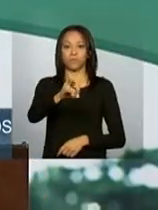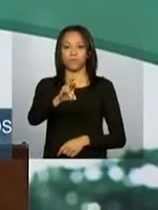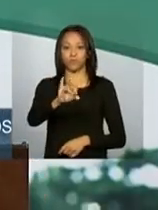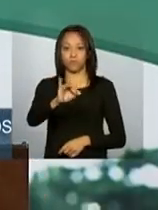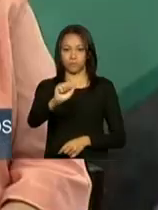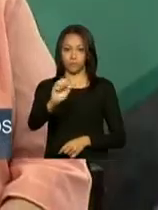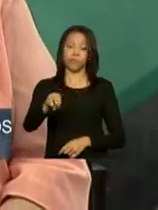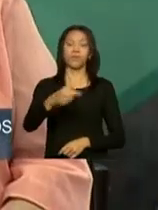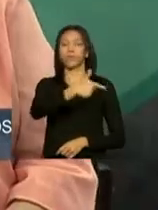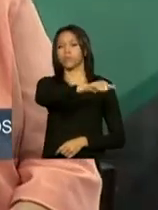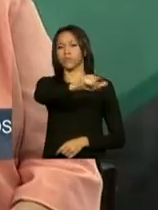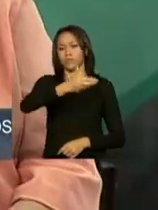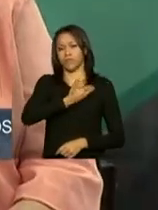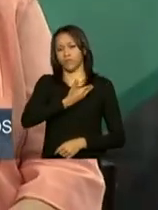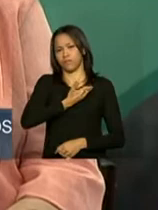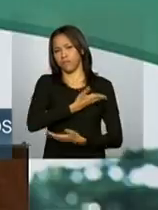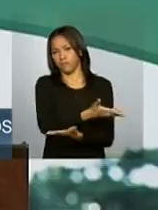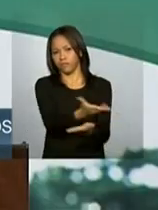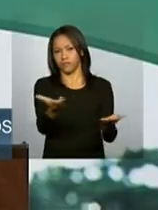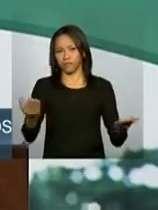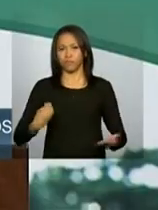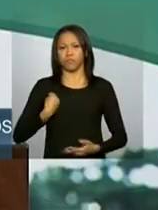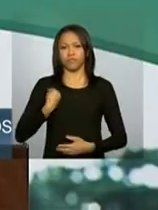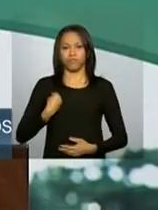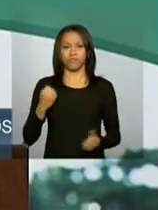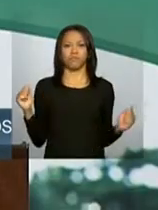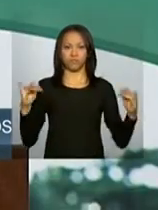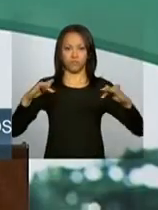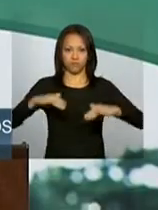as colegas e colegas ministros aqui presentes,